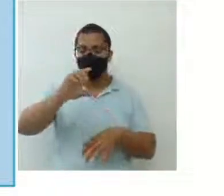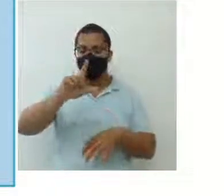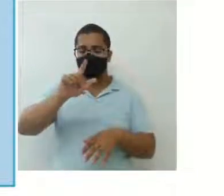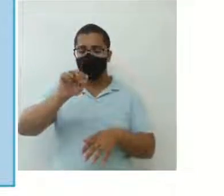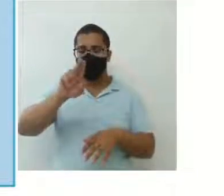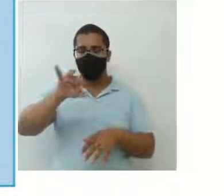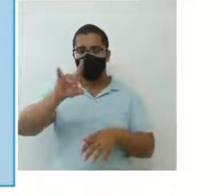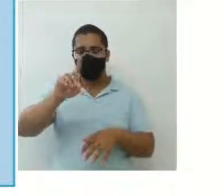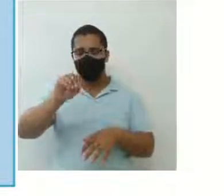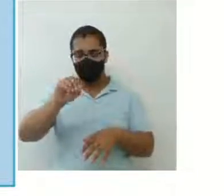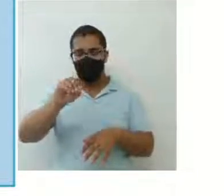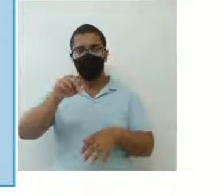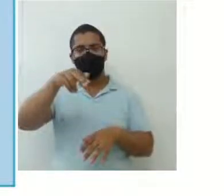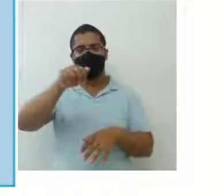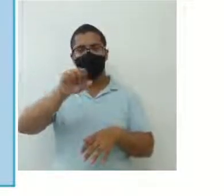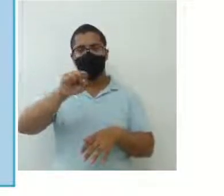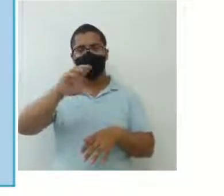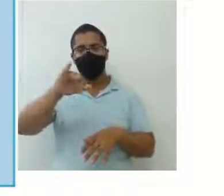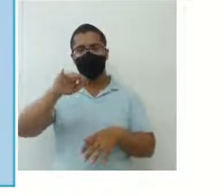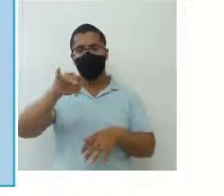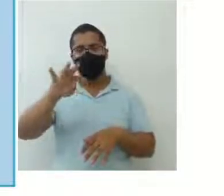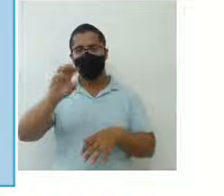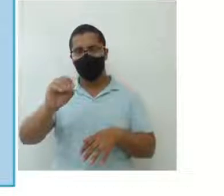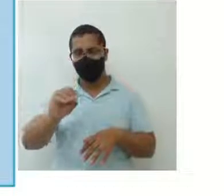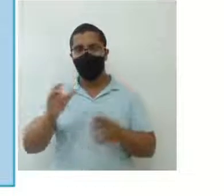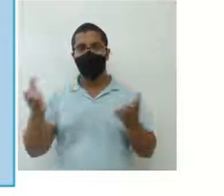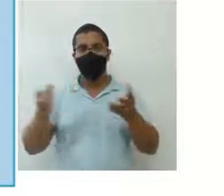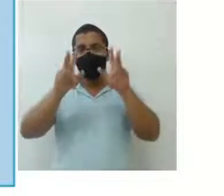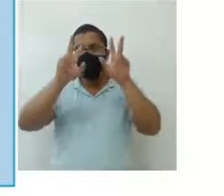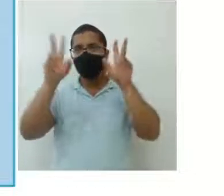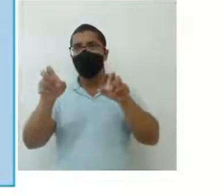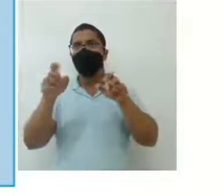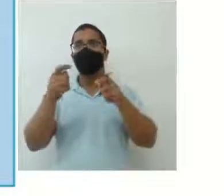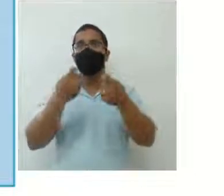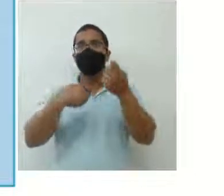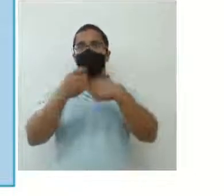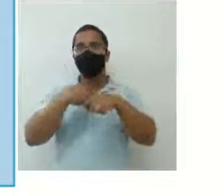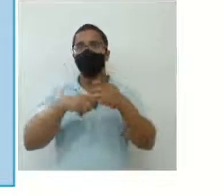Então, fatores do imperialismo econômicos.